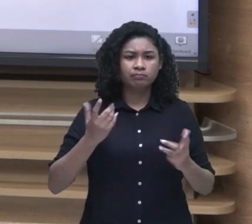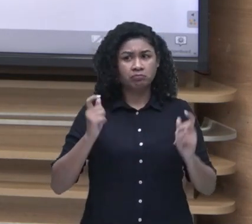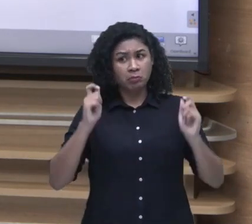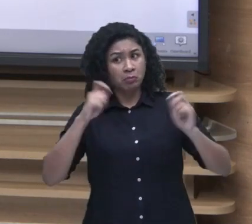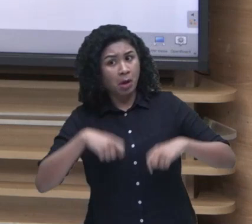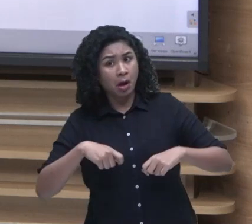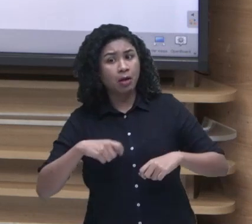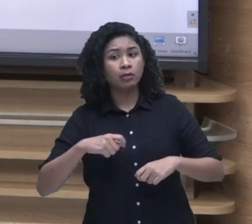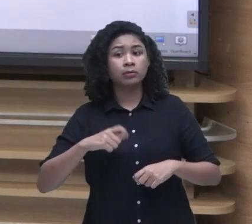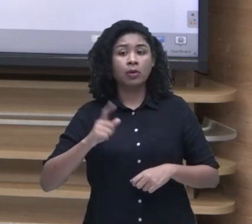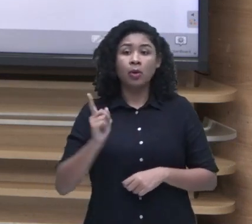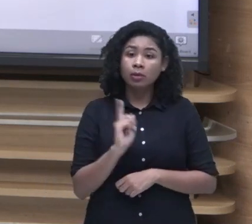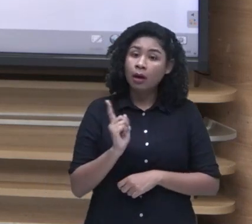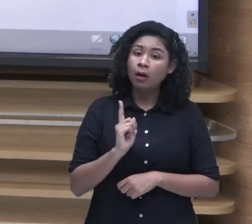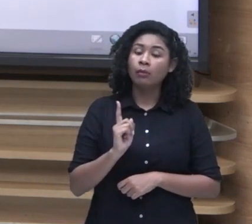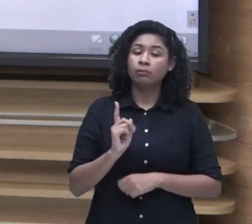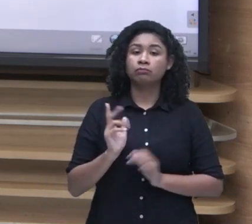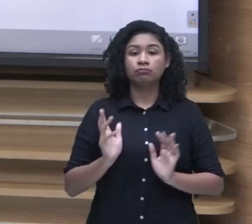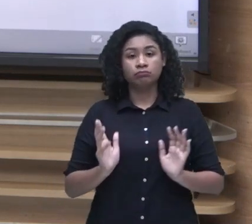acontecer.